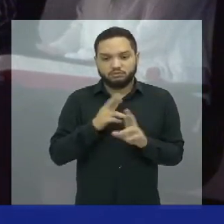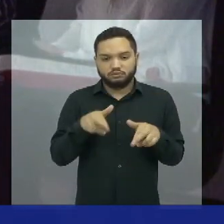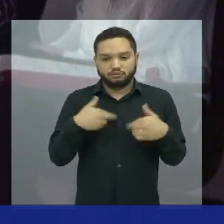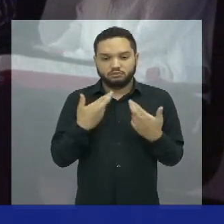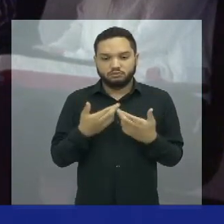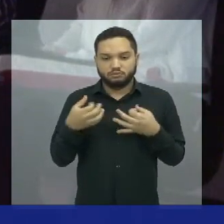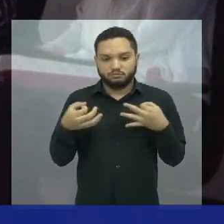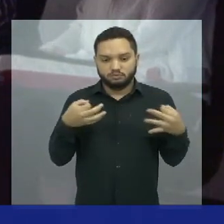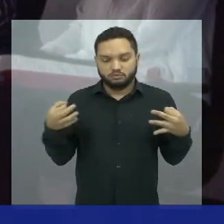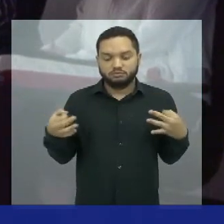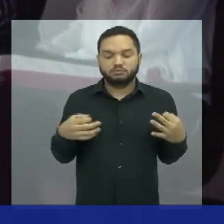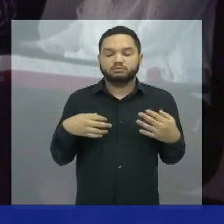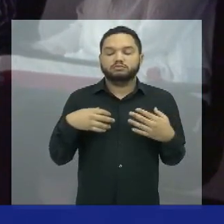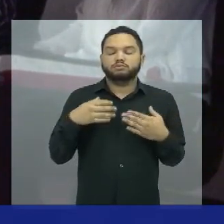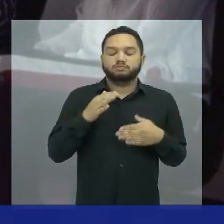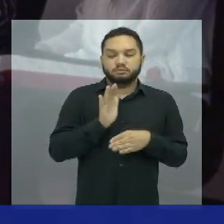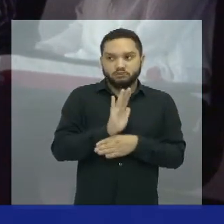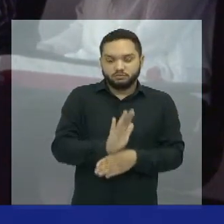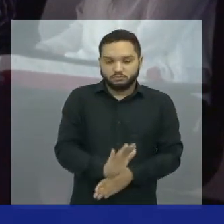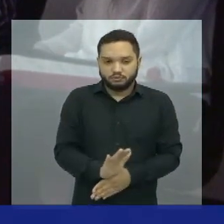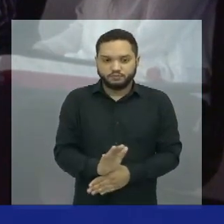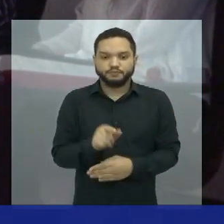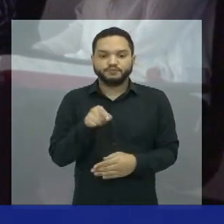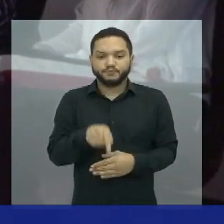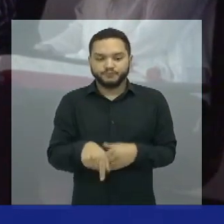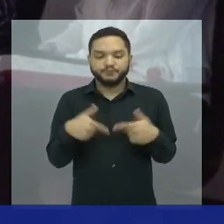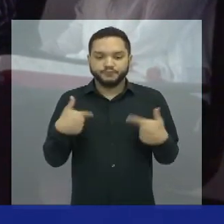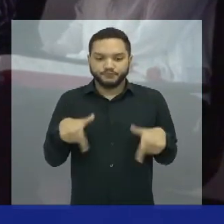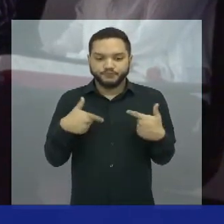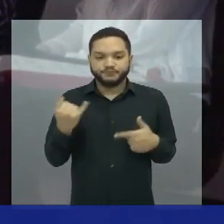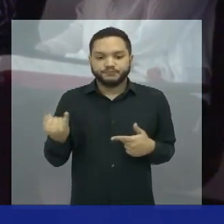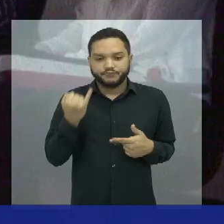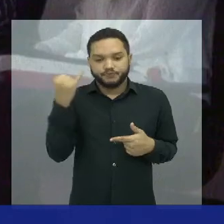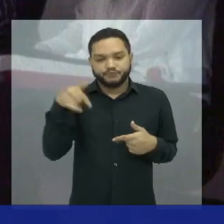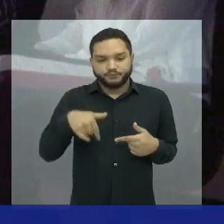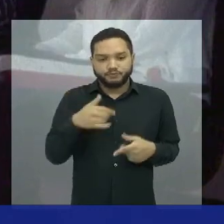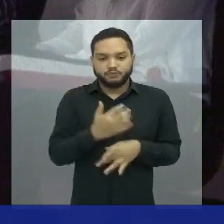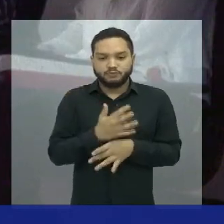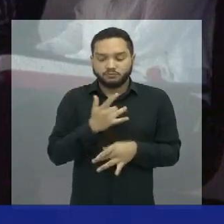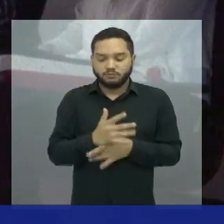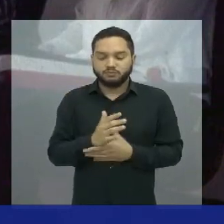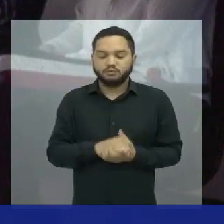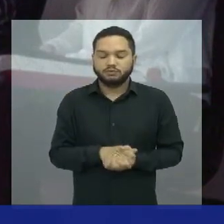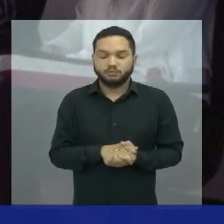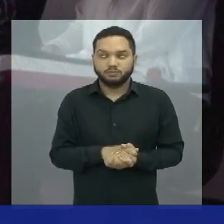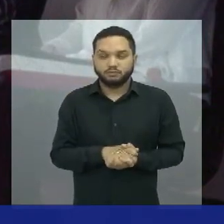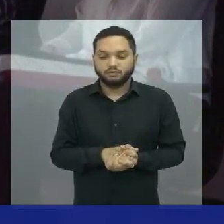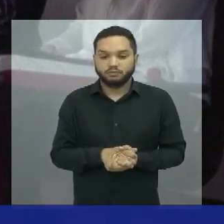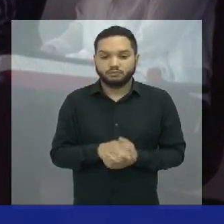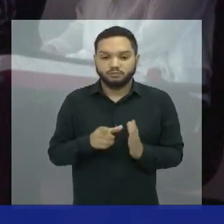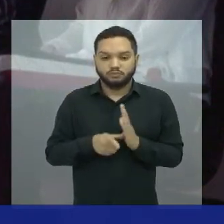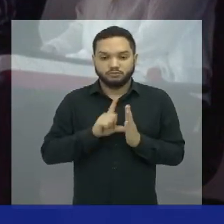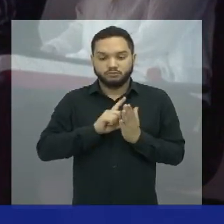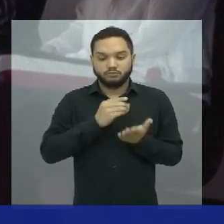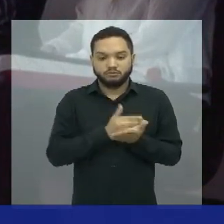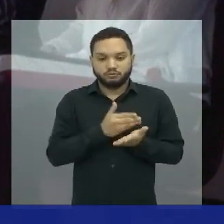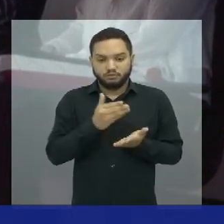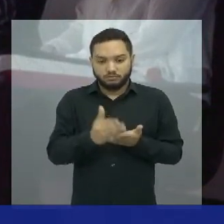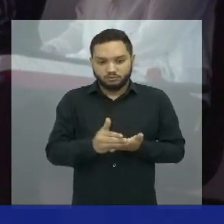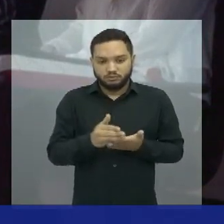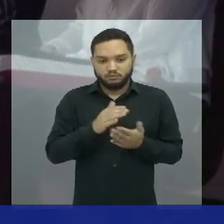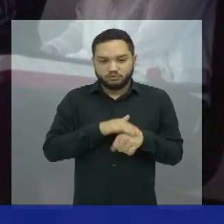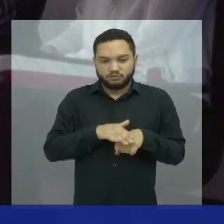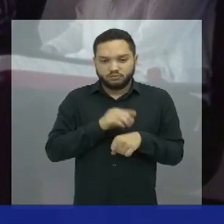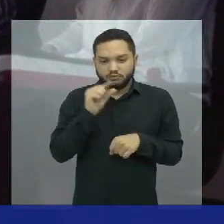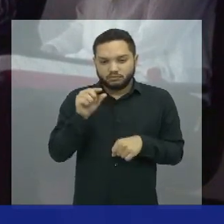né, contribuindo com esse trabalho que é tão importante para a nossa cidade. E antes mesmo de iniciar, eu conversei um